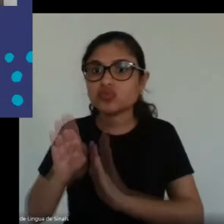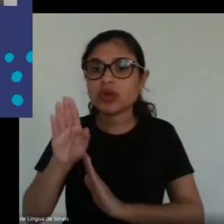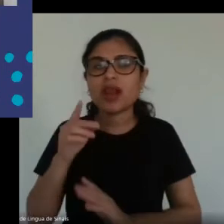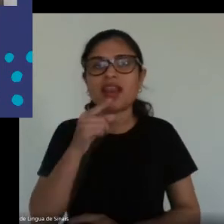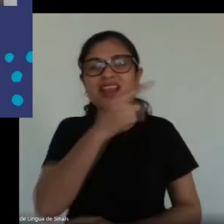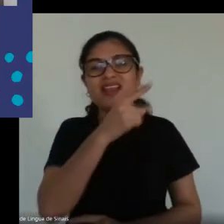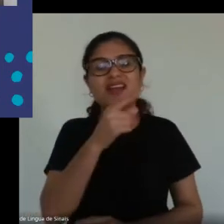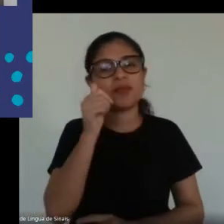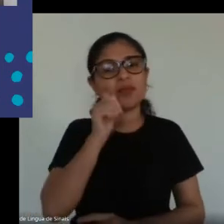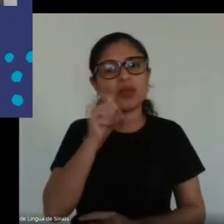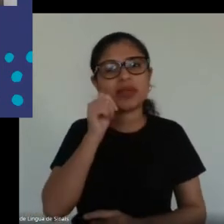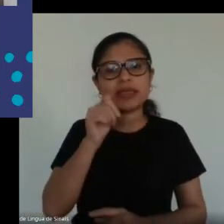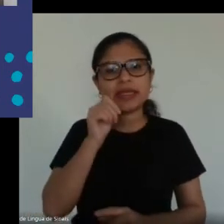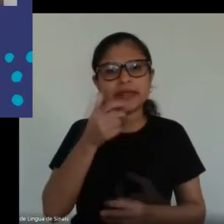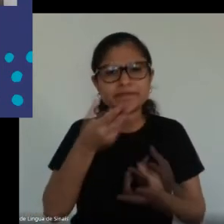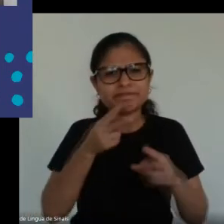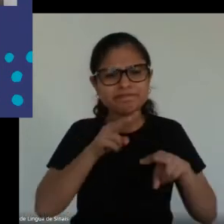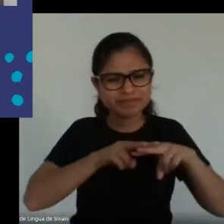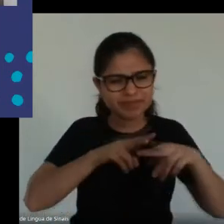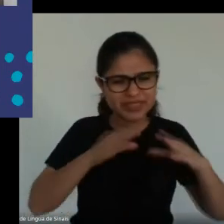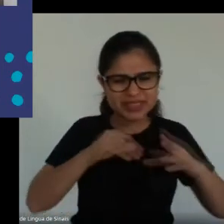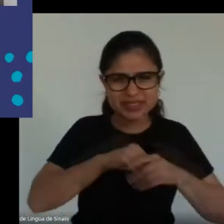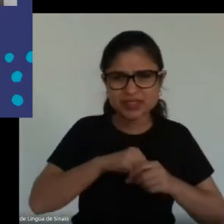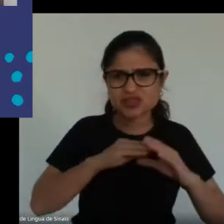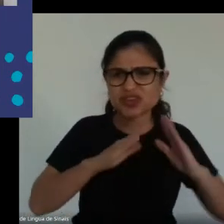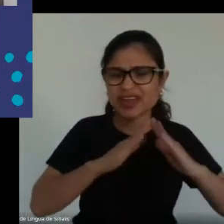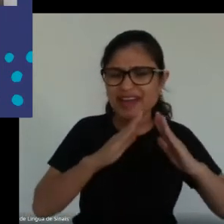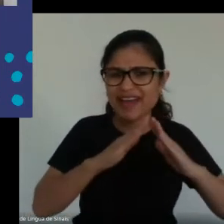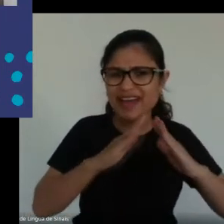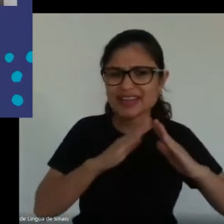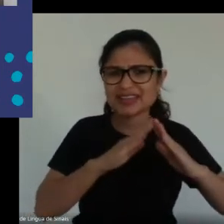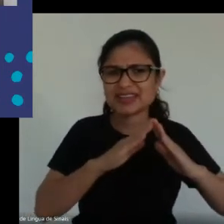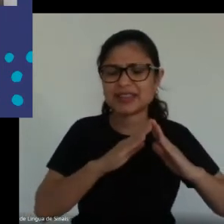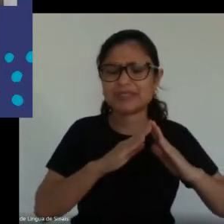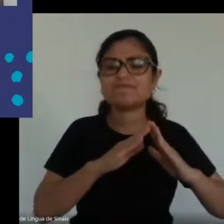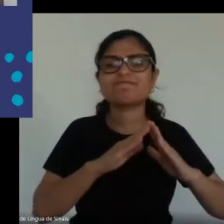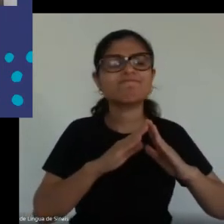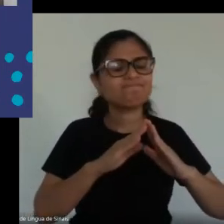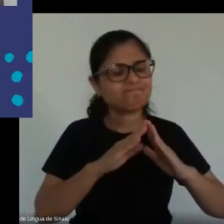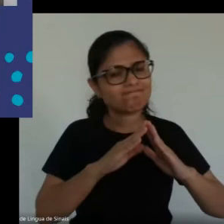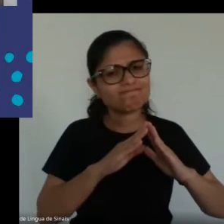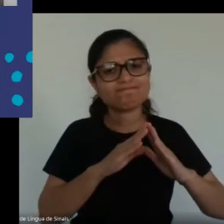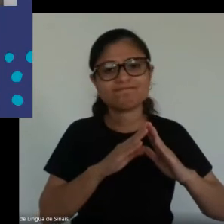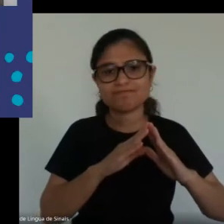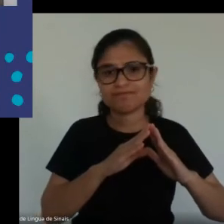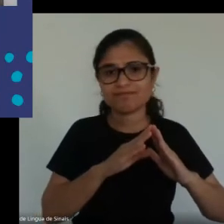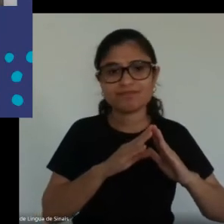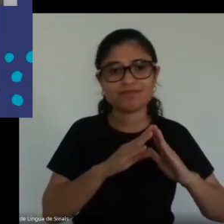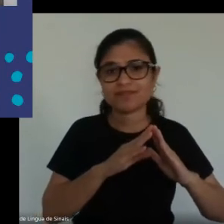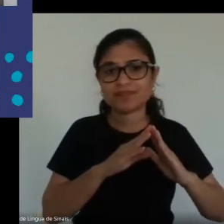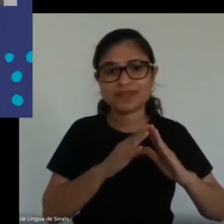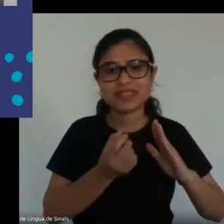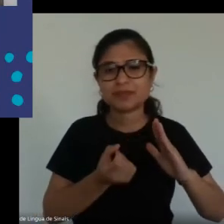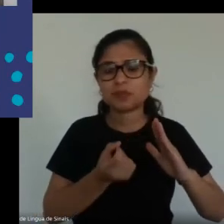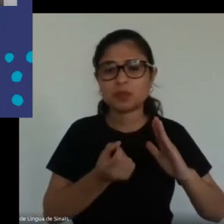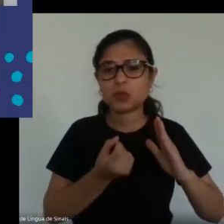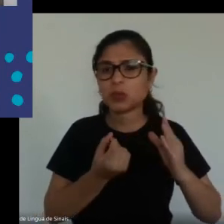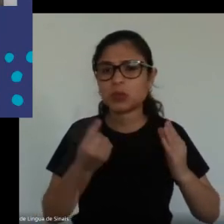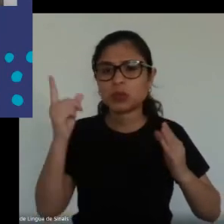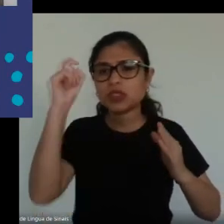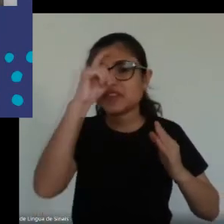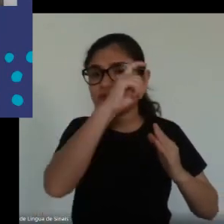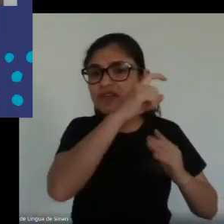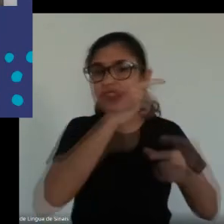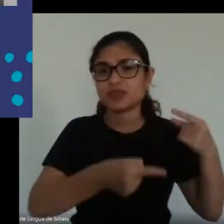estão trancafiadas ainda, e é muito esquisito né, a discussão não chega